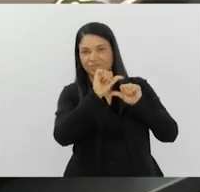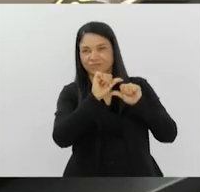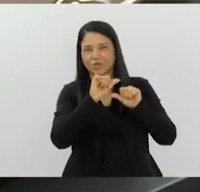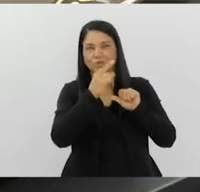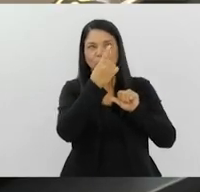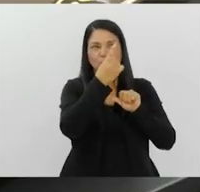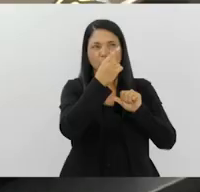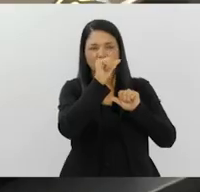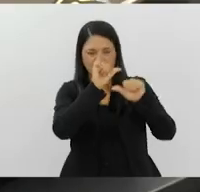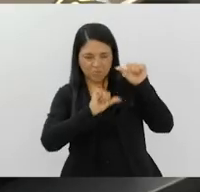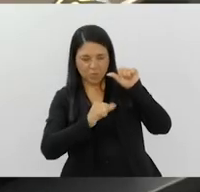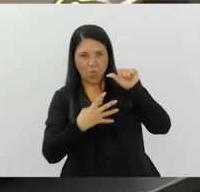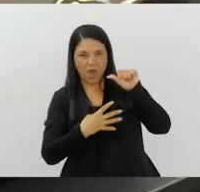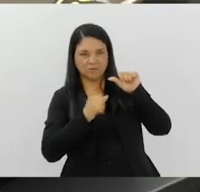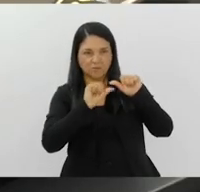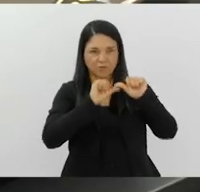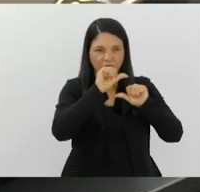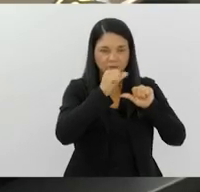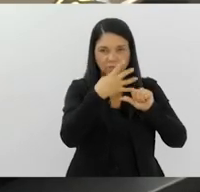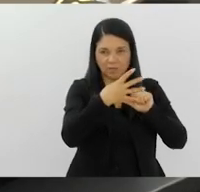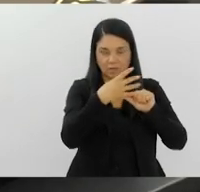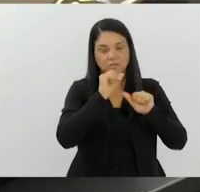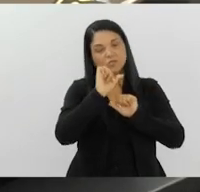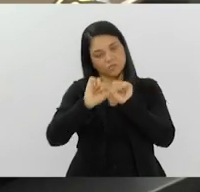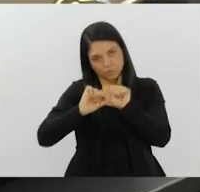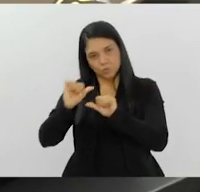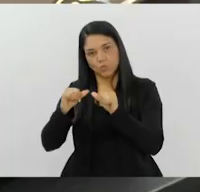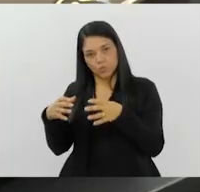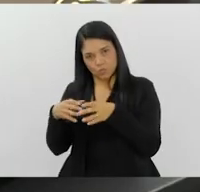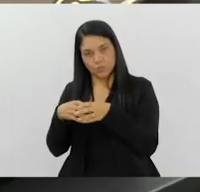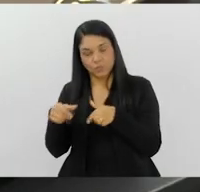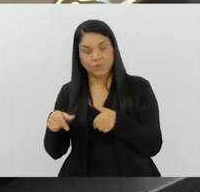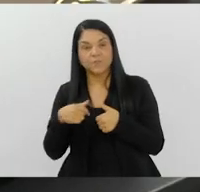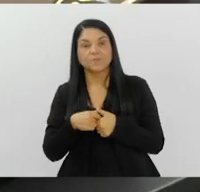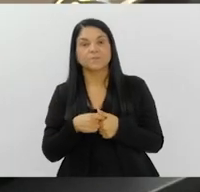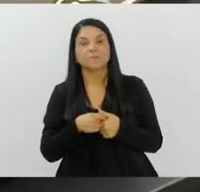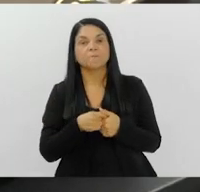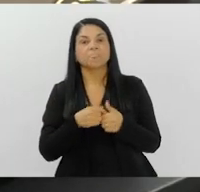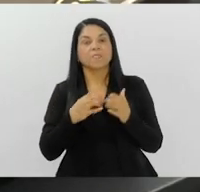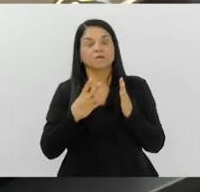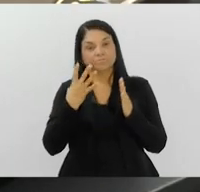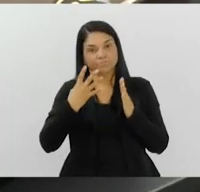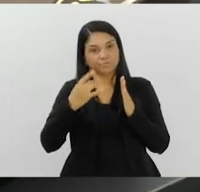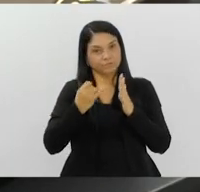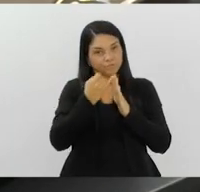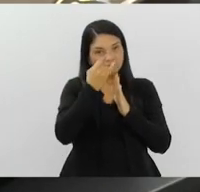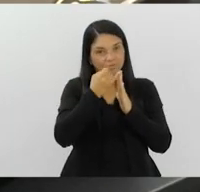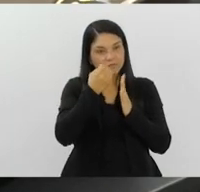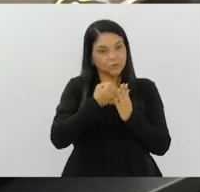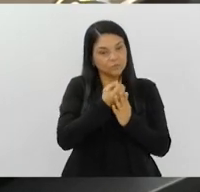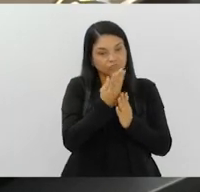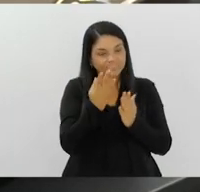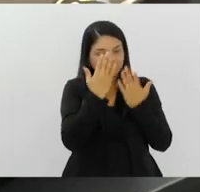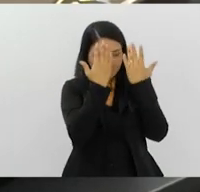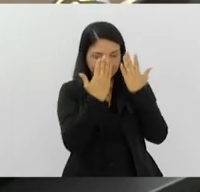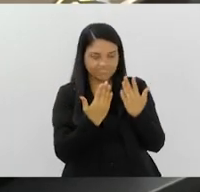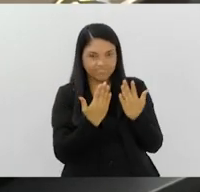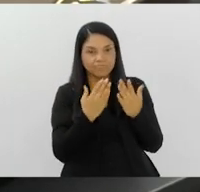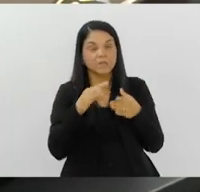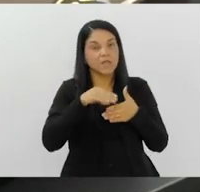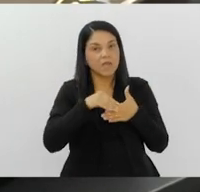um pro quatro depois três então a gente mudou o inciso qu era das verificações quantas foram encaminhadas para